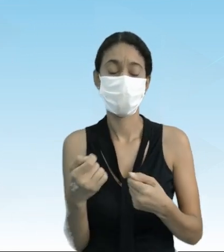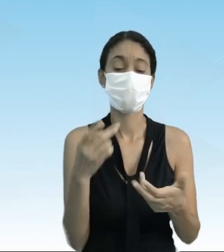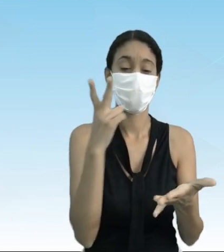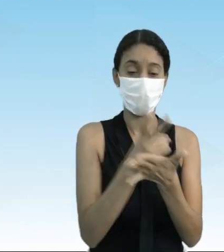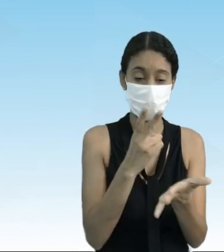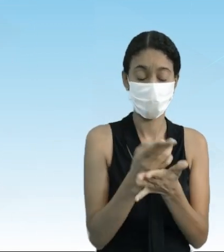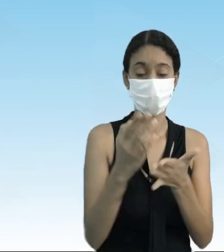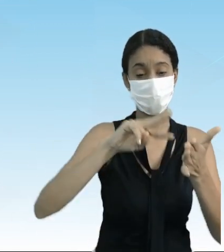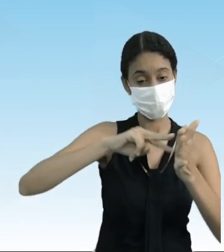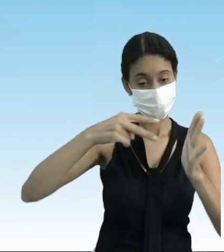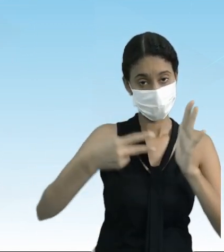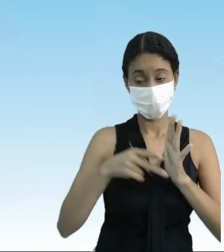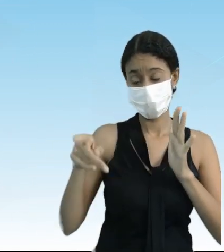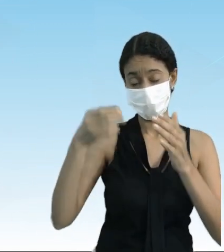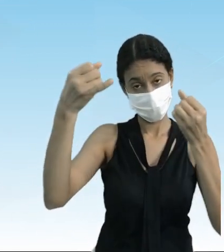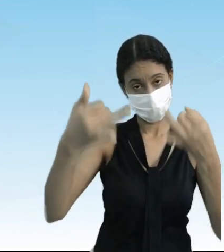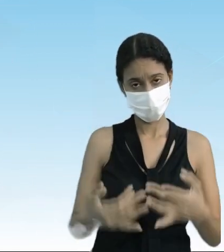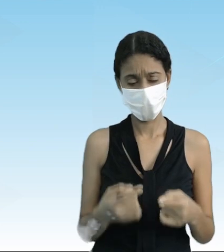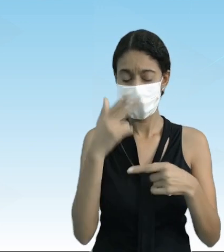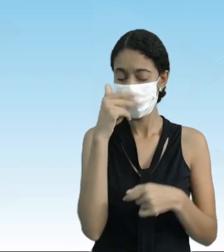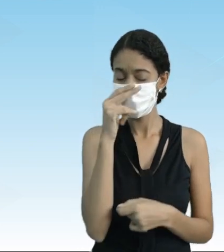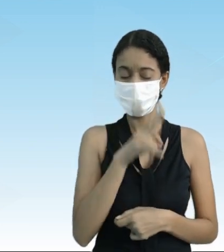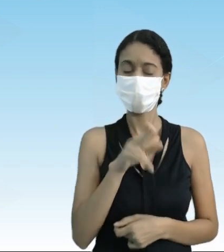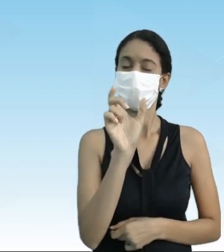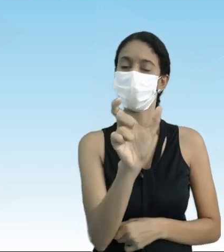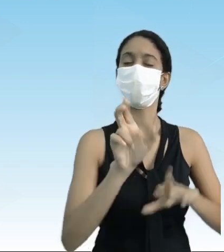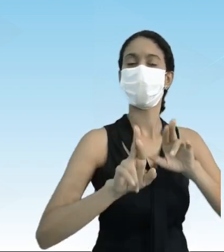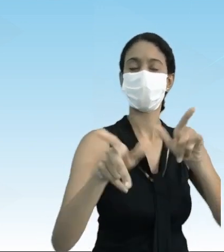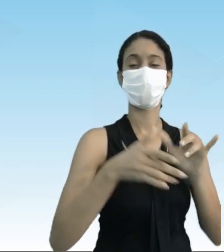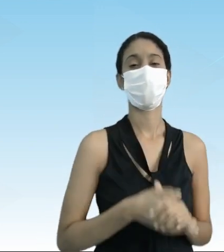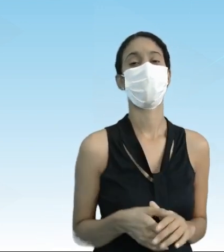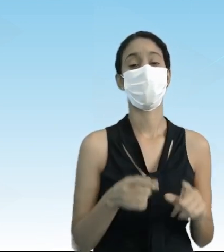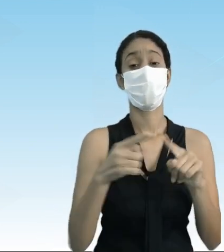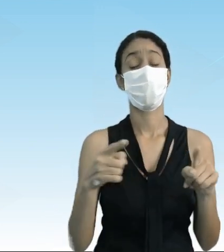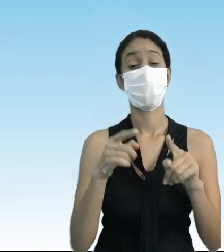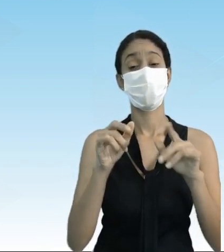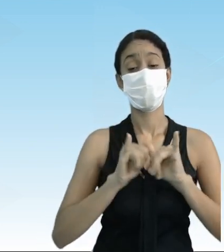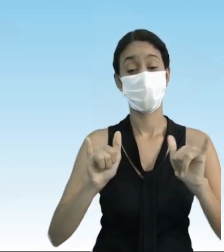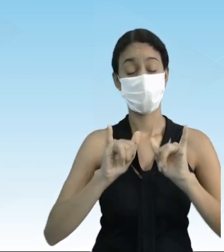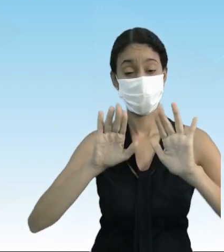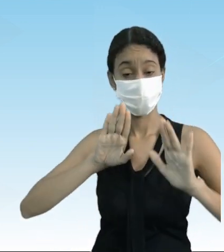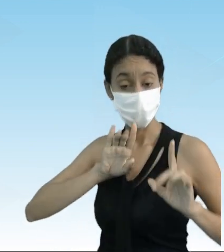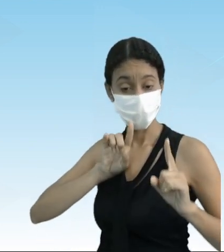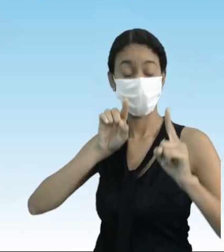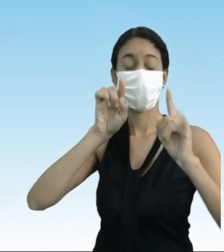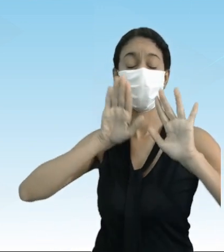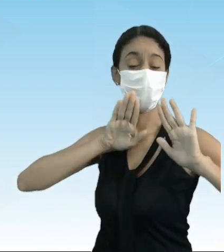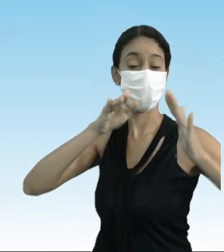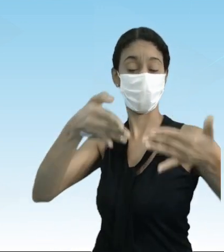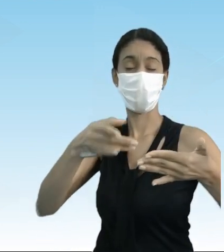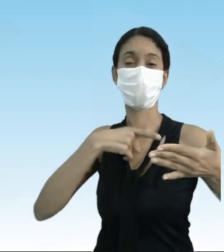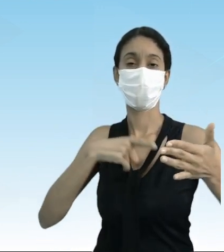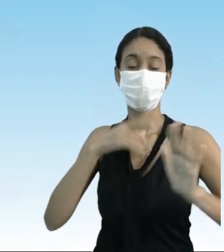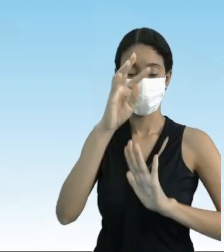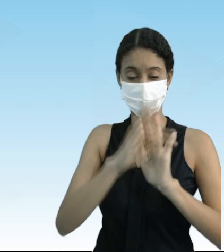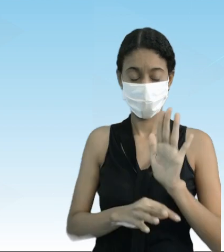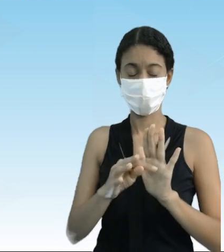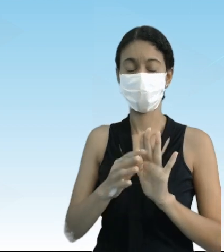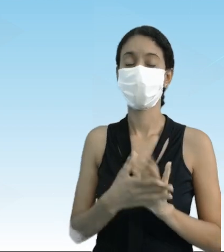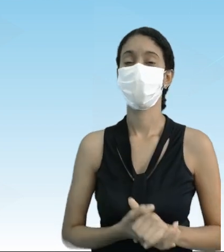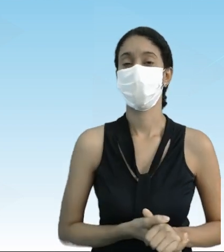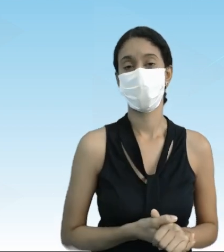a autoria daquele que escreveu. Então vamos lá, paráfrase, o que é? Vamos lá, acompanhem comigo. Quando reproduzimos um